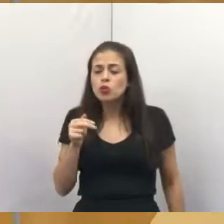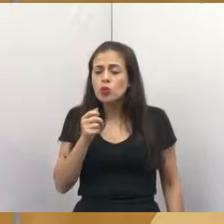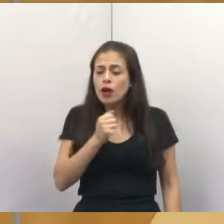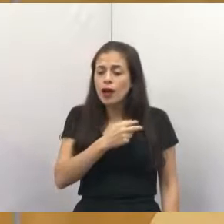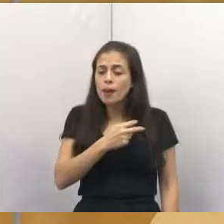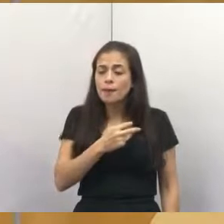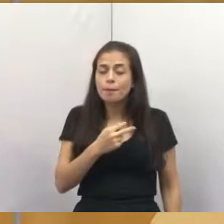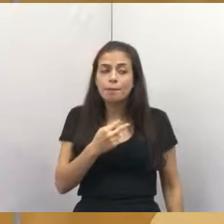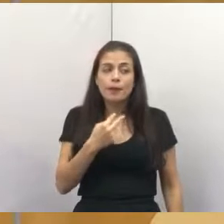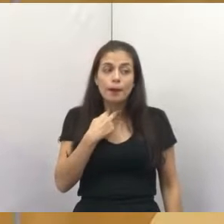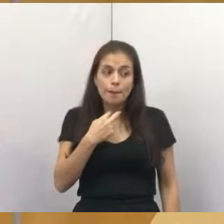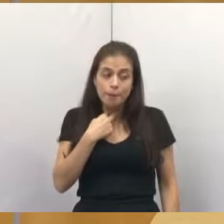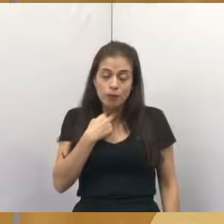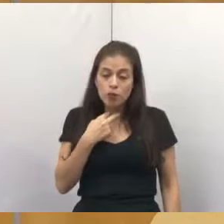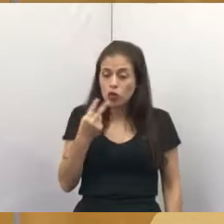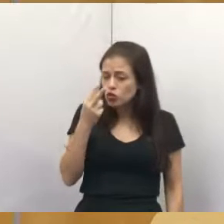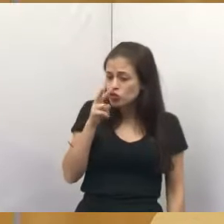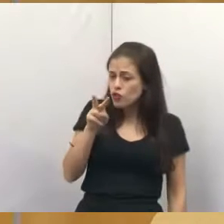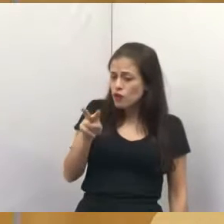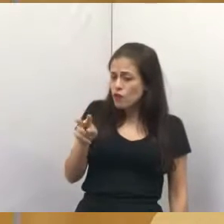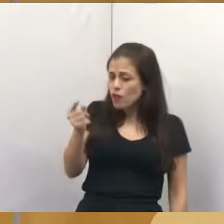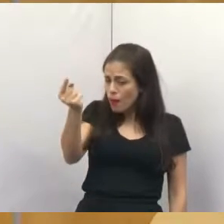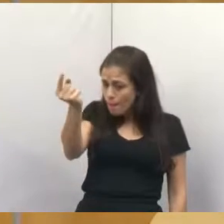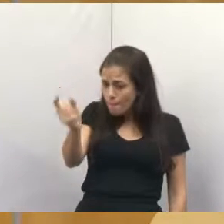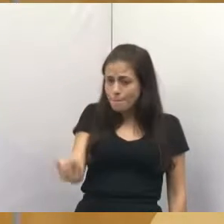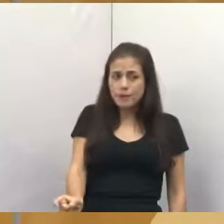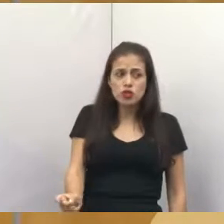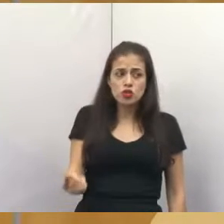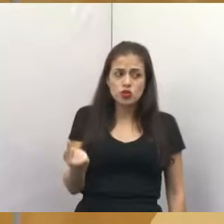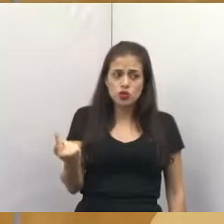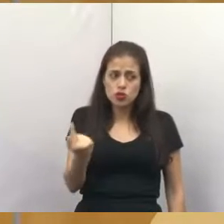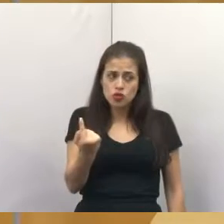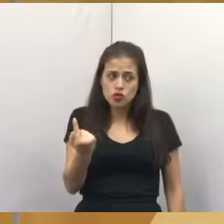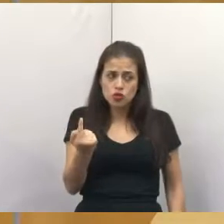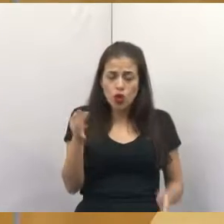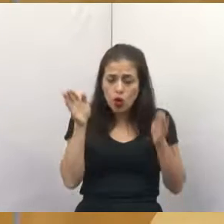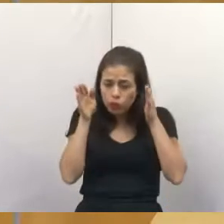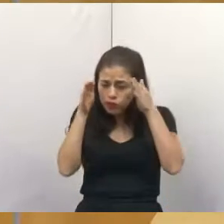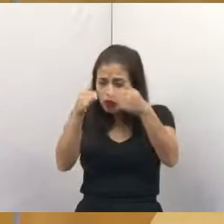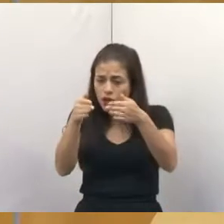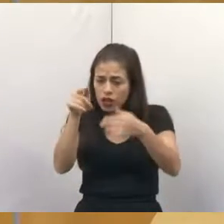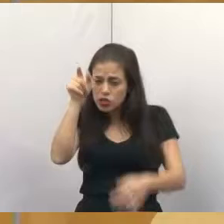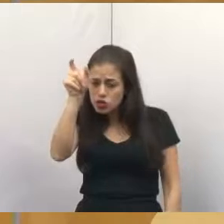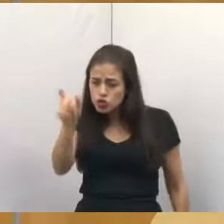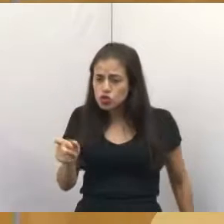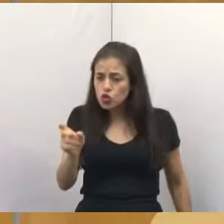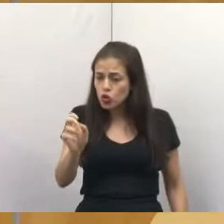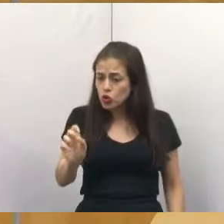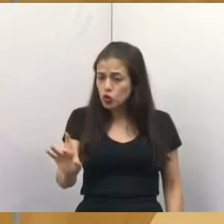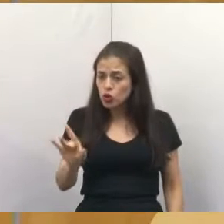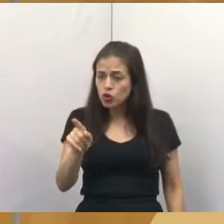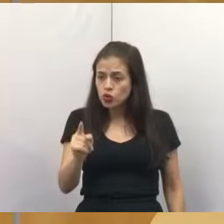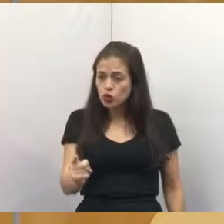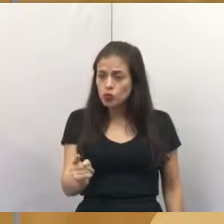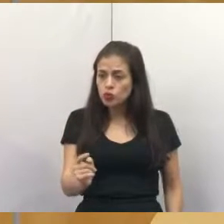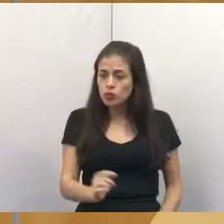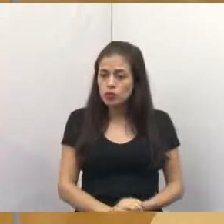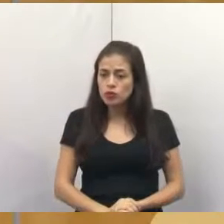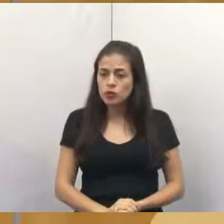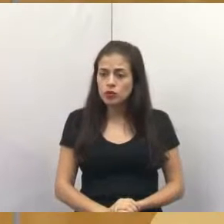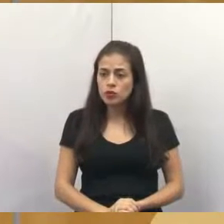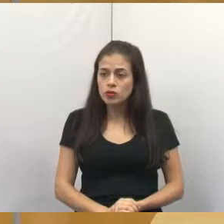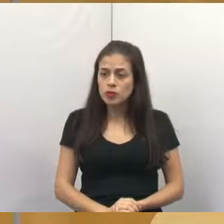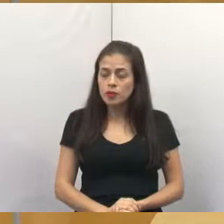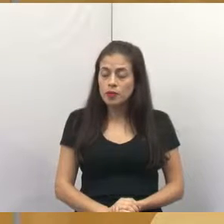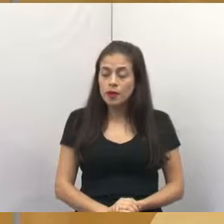indivíduo. Ela é abstrata, ela não vê caso concreto. Ela vê primeiro